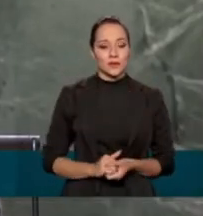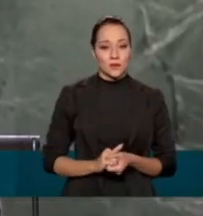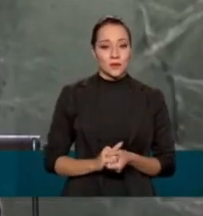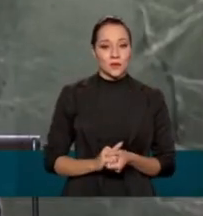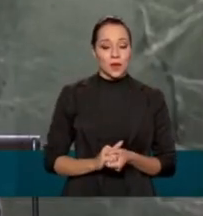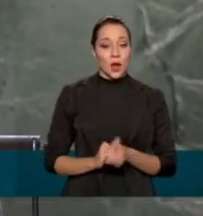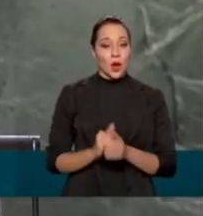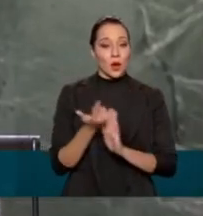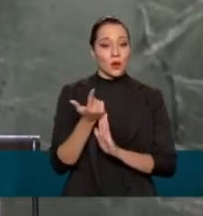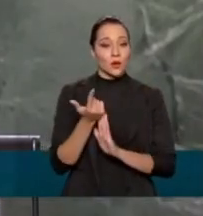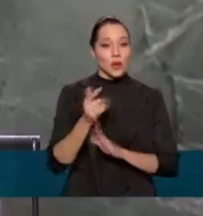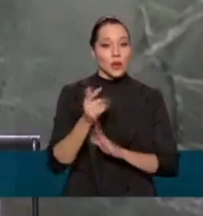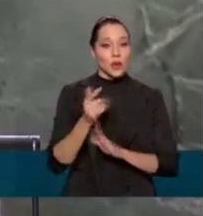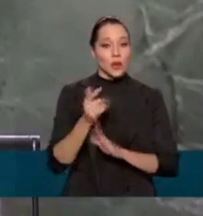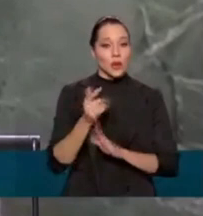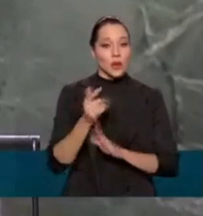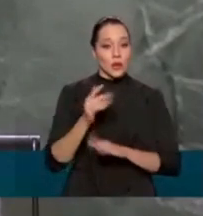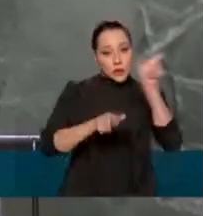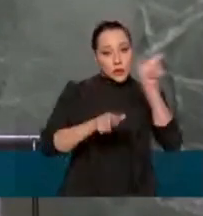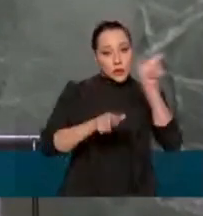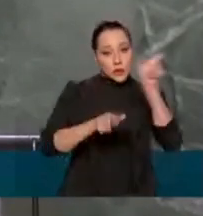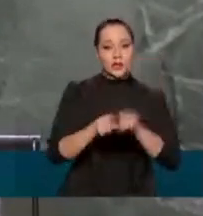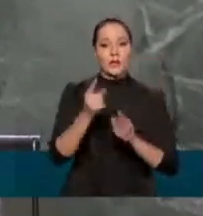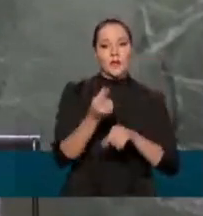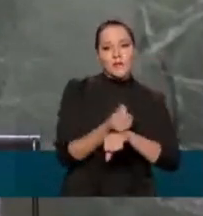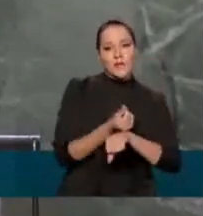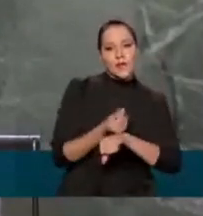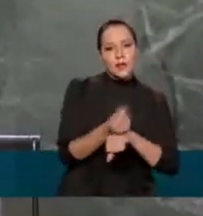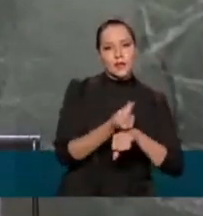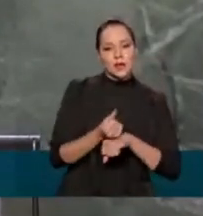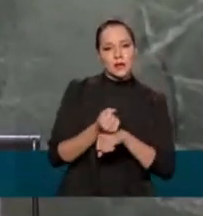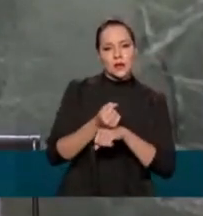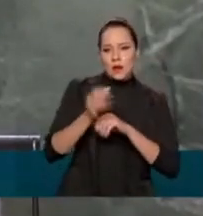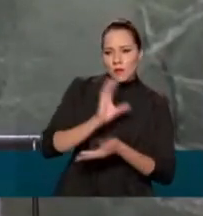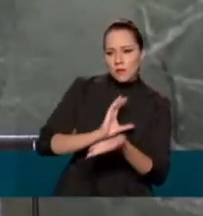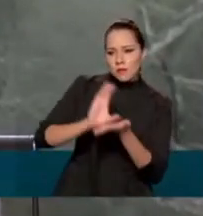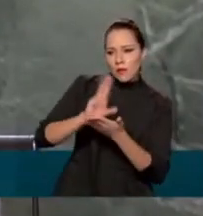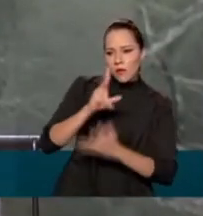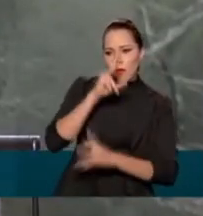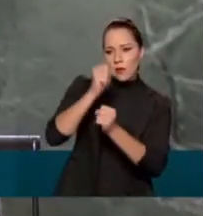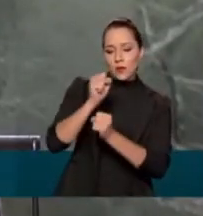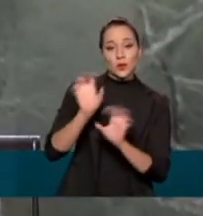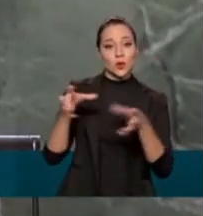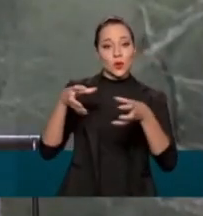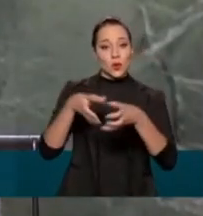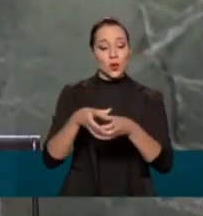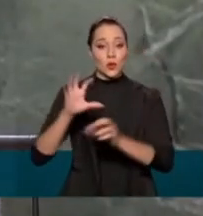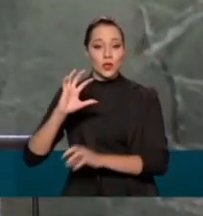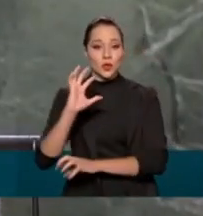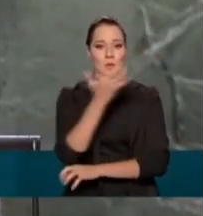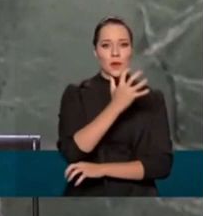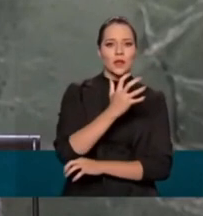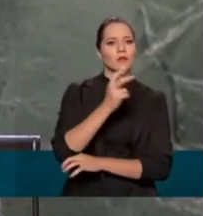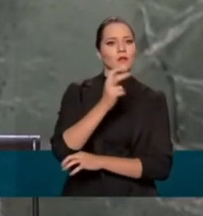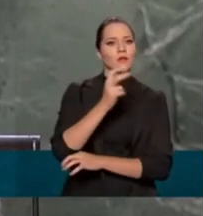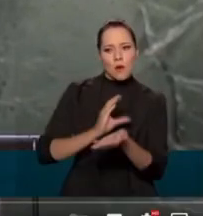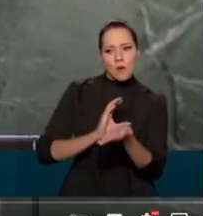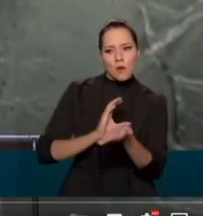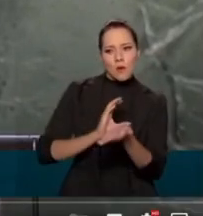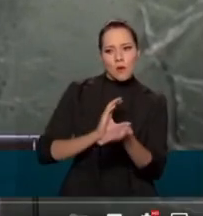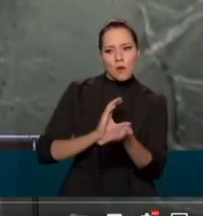os recursos humanos e financeiros destinados ao fortalecimento dos jogos ambientais foram outorgados